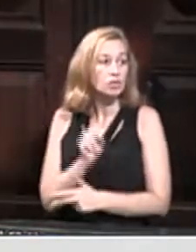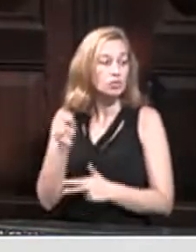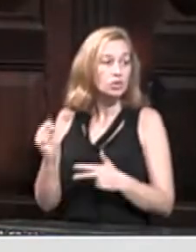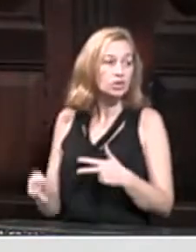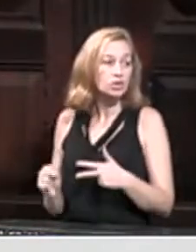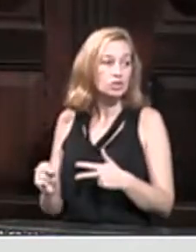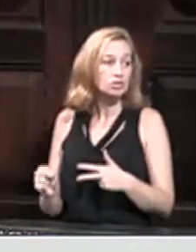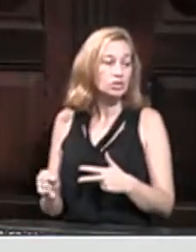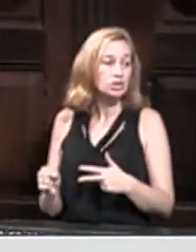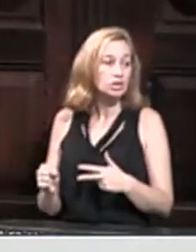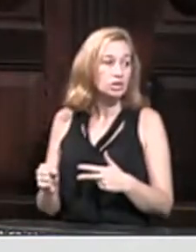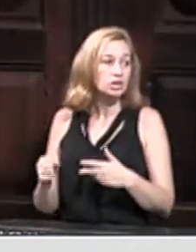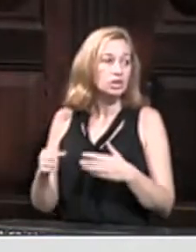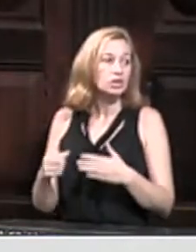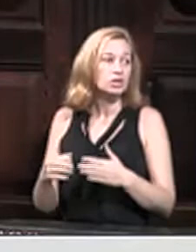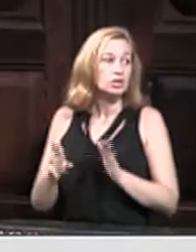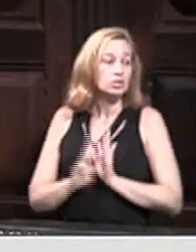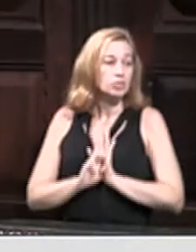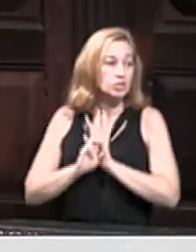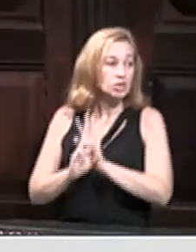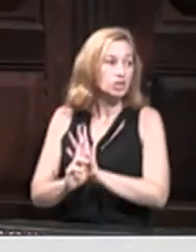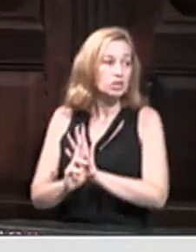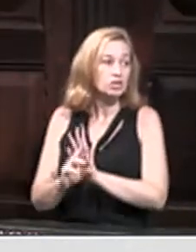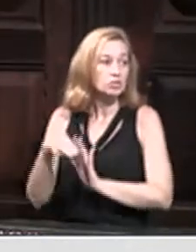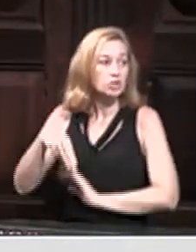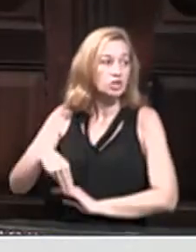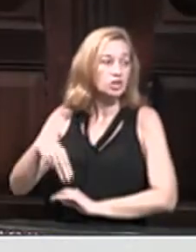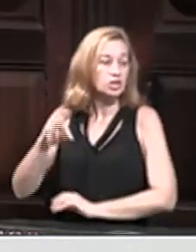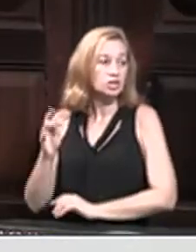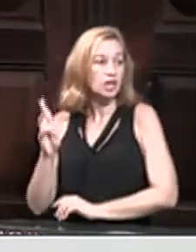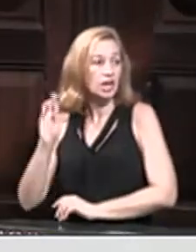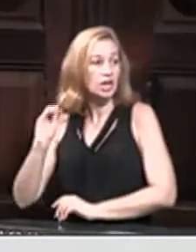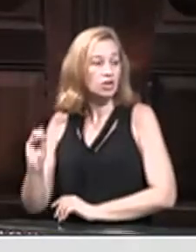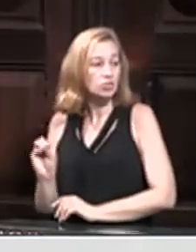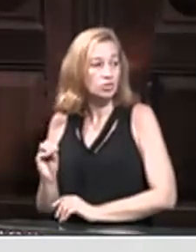representantes do Ministério Público Federal no Distrito Federal. Basta, senhor presidente.